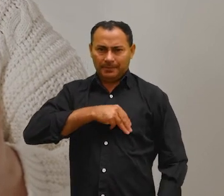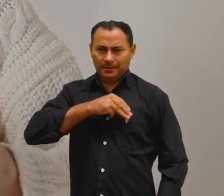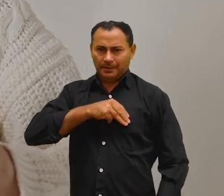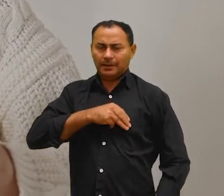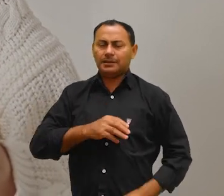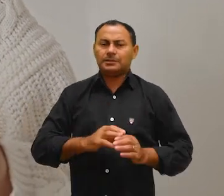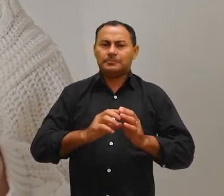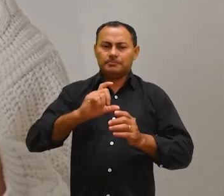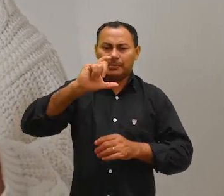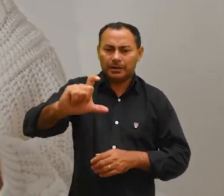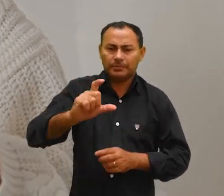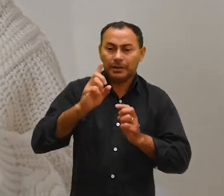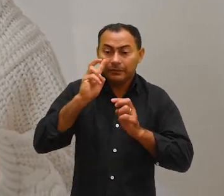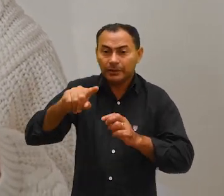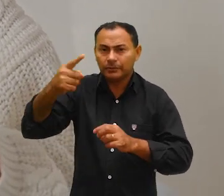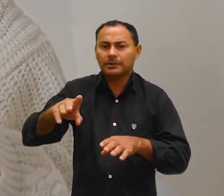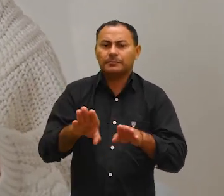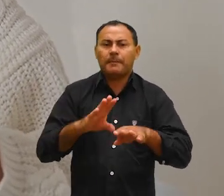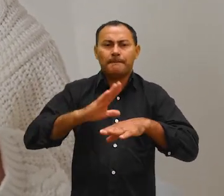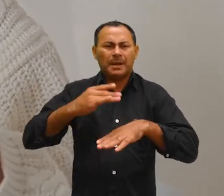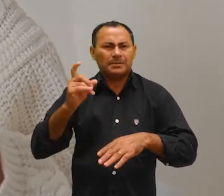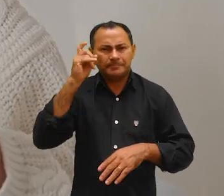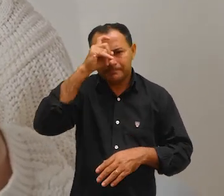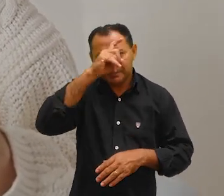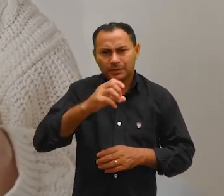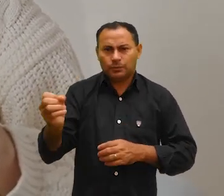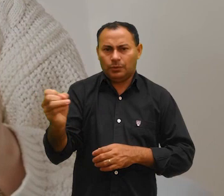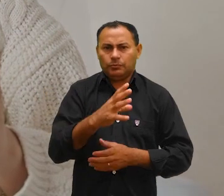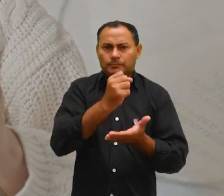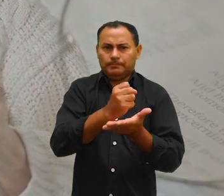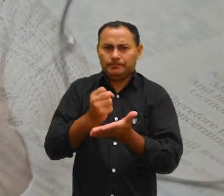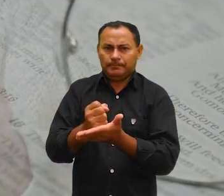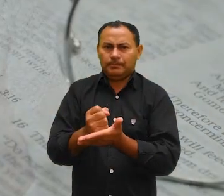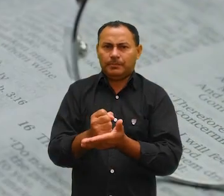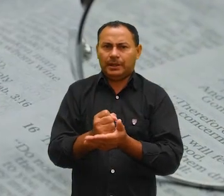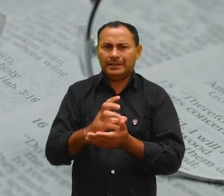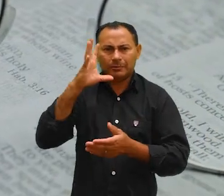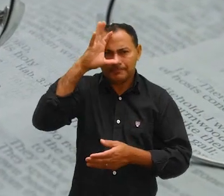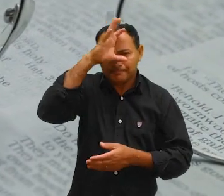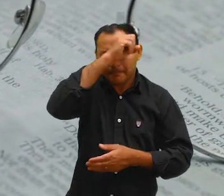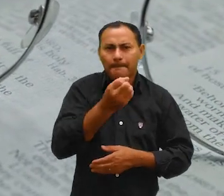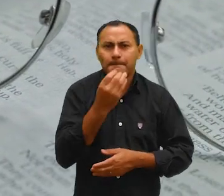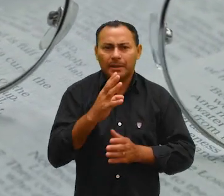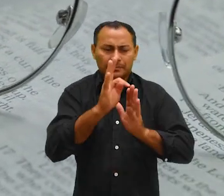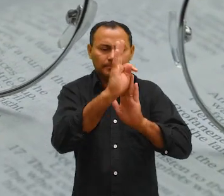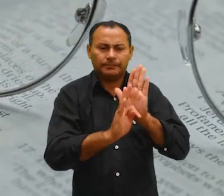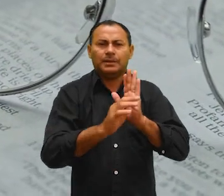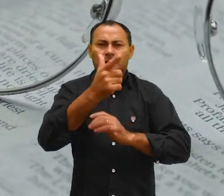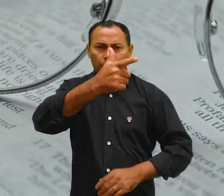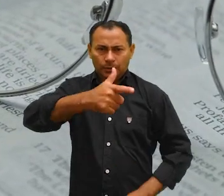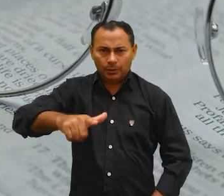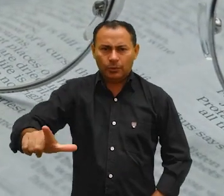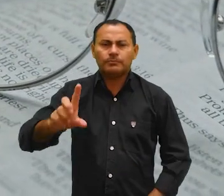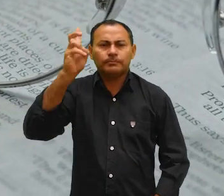Este parágrafo e o que veremos a seguir são considerados os mais difíceis do Novo Testamento. Para compreendermos bem esta passagem, mais uma